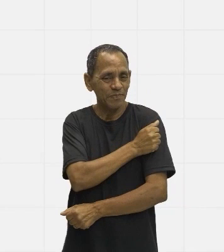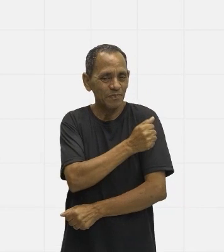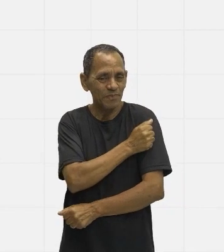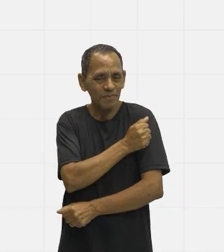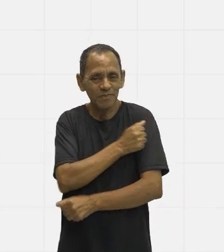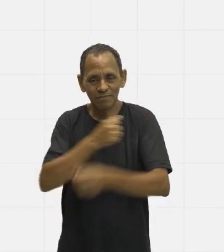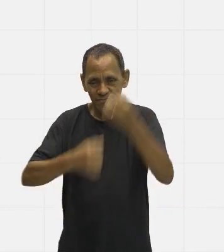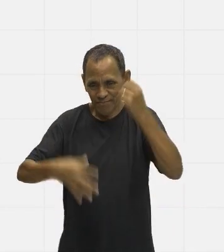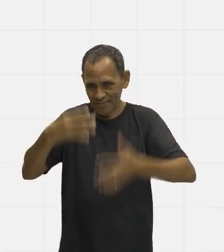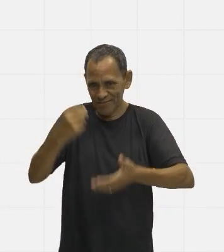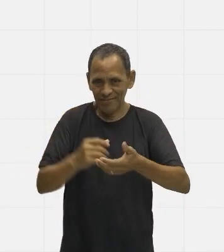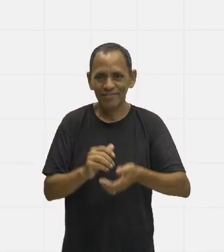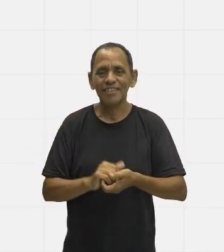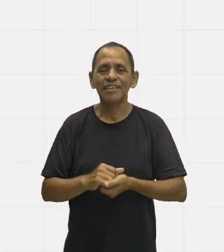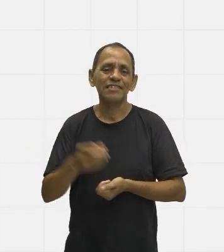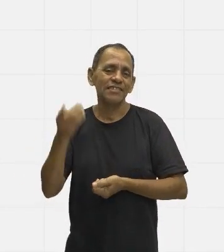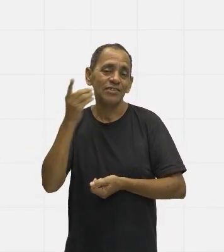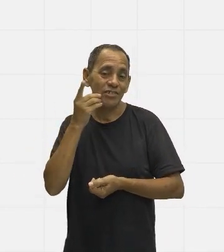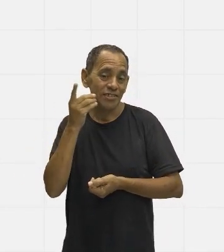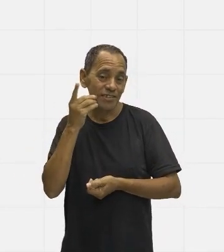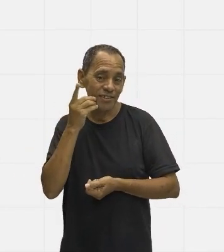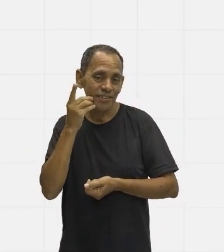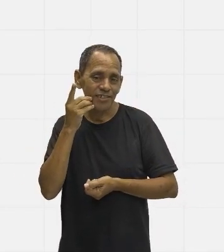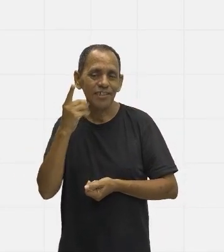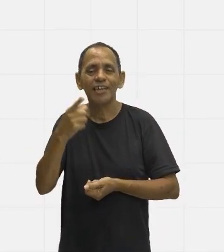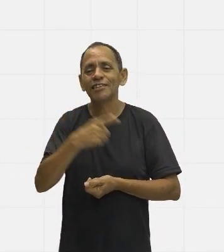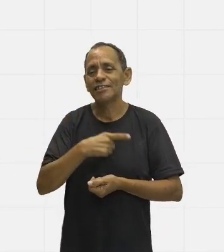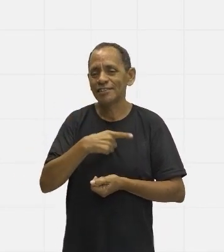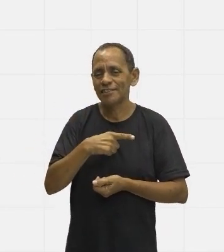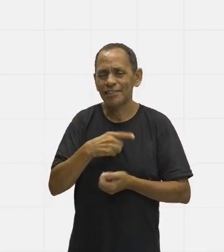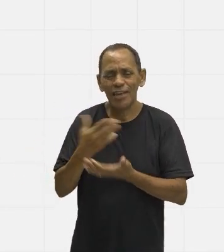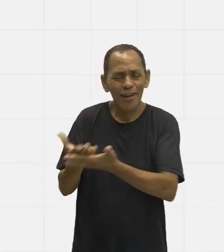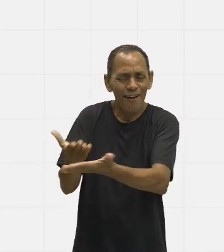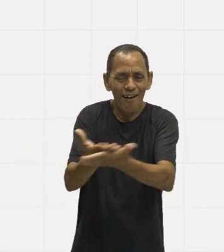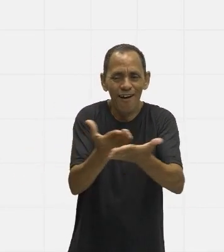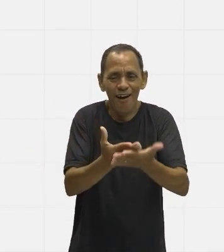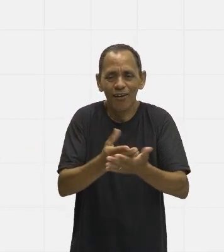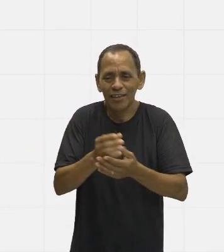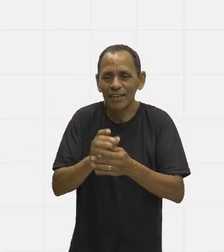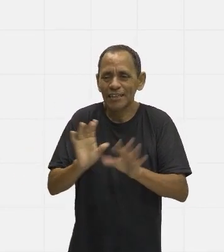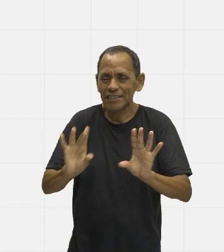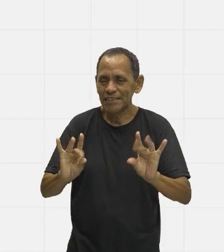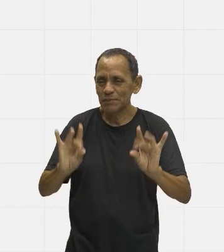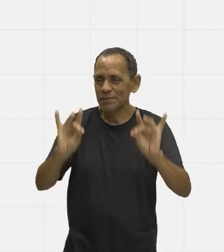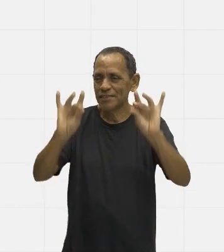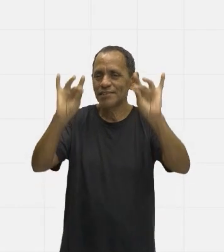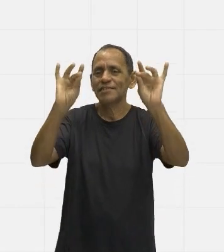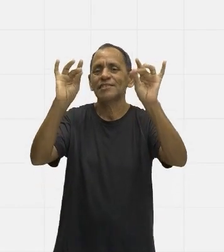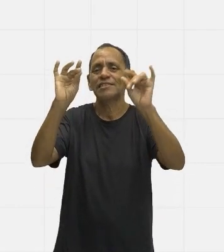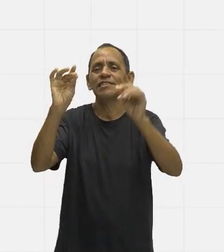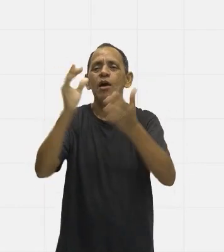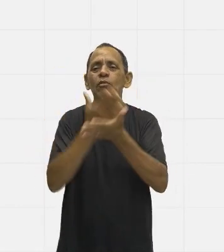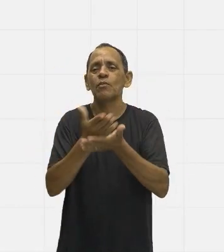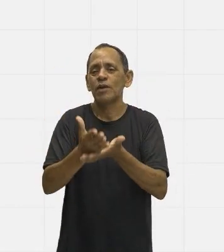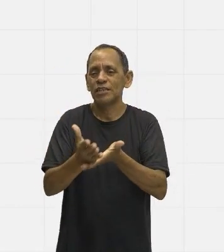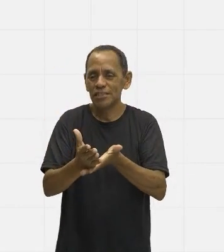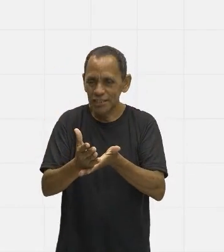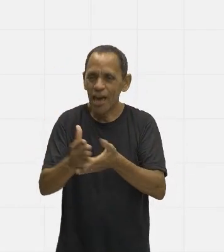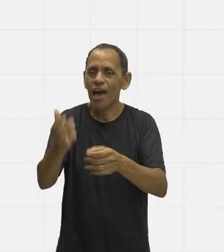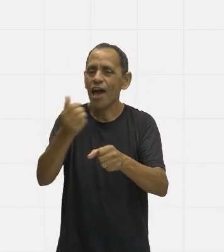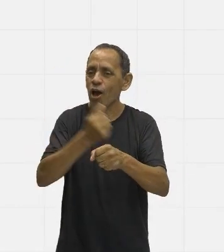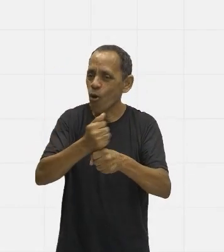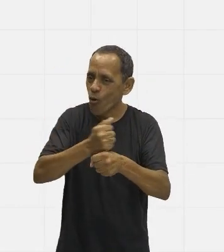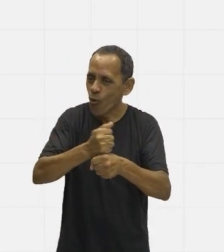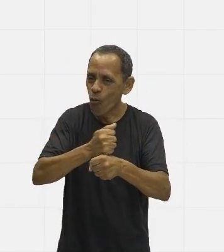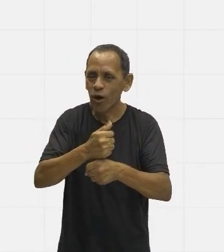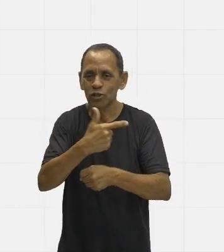neste dia será um dia de uma aula especial para iniciar o ano letivo. Então é aquilo que a professora Ellen falou, está